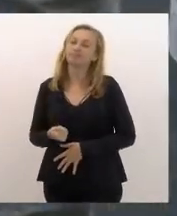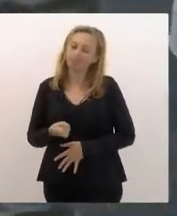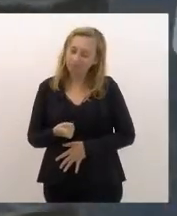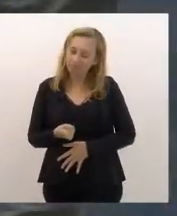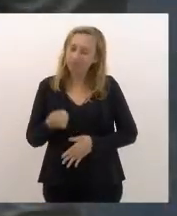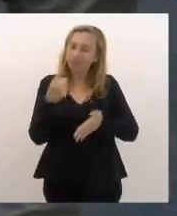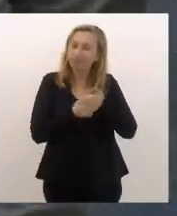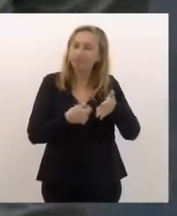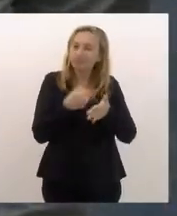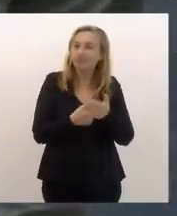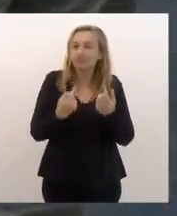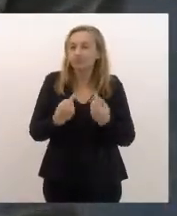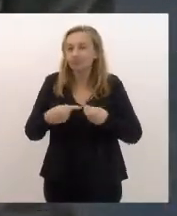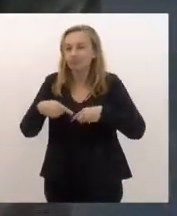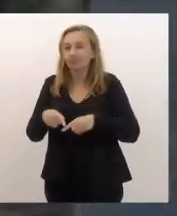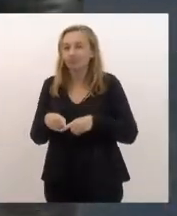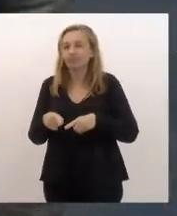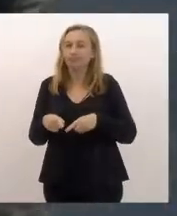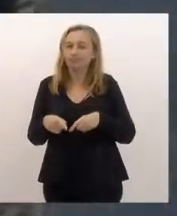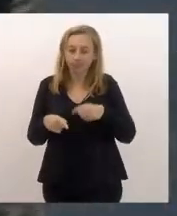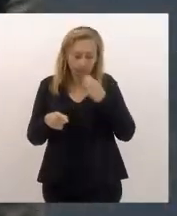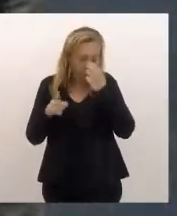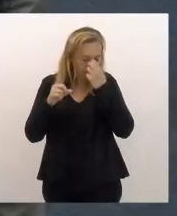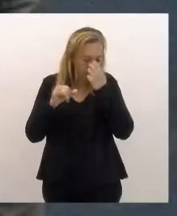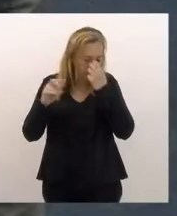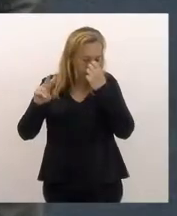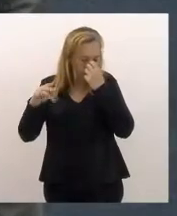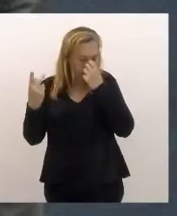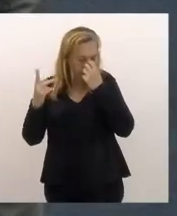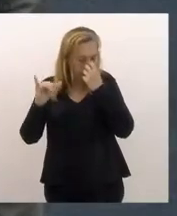no combate à disseminação do HIV.